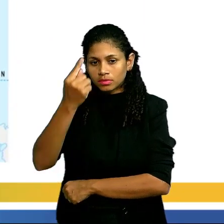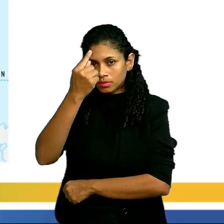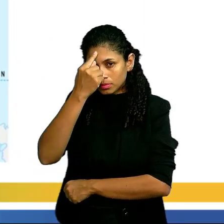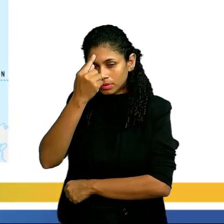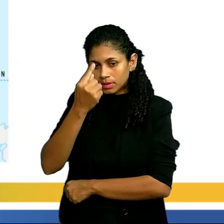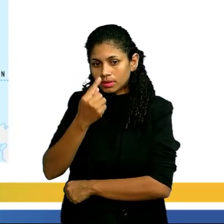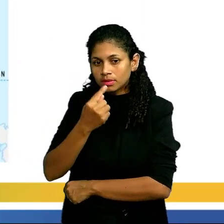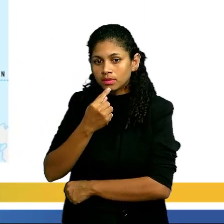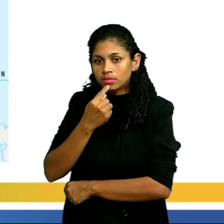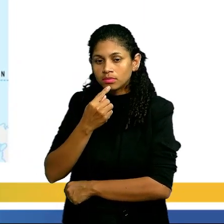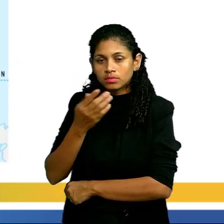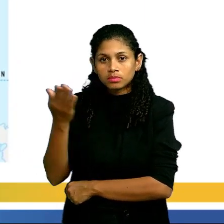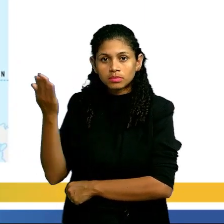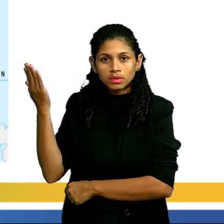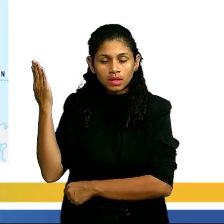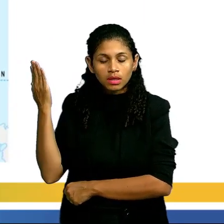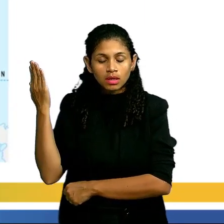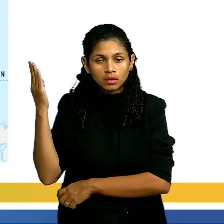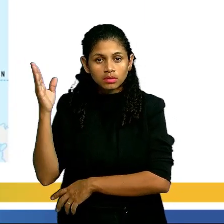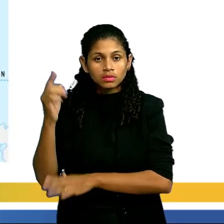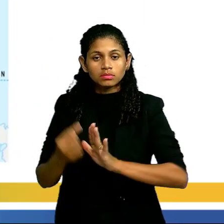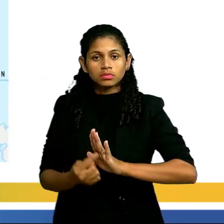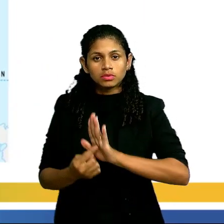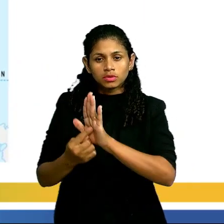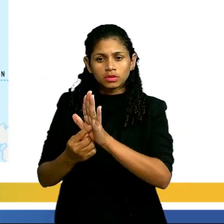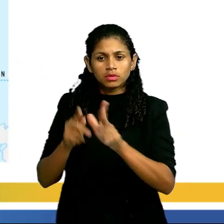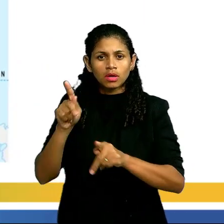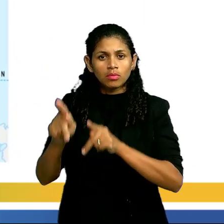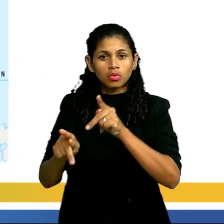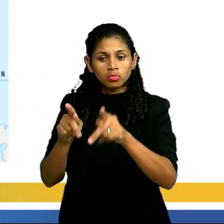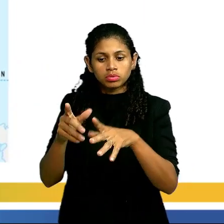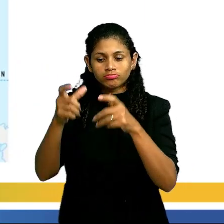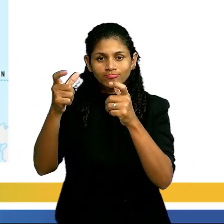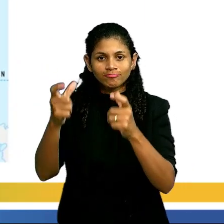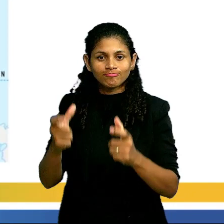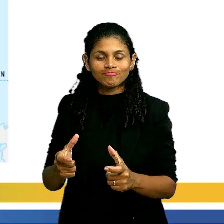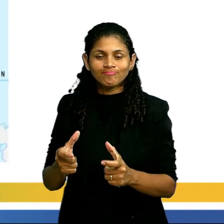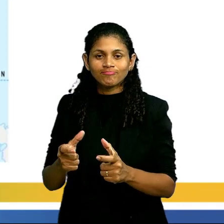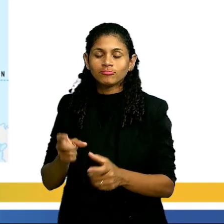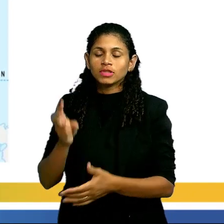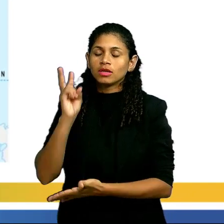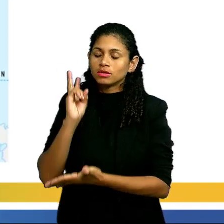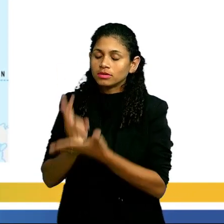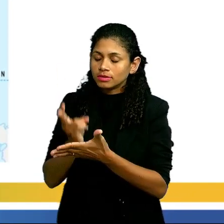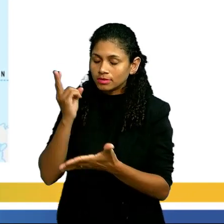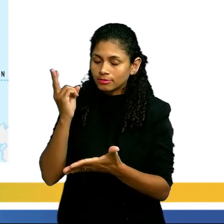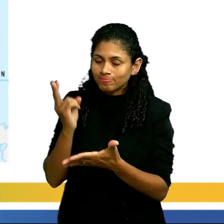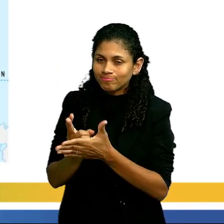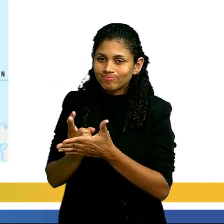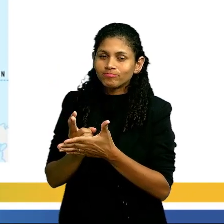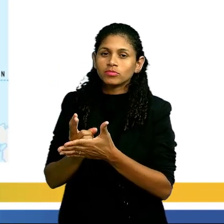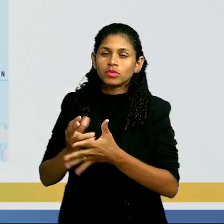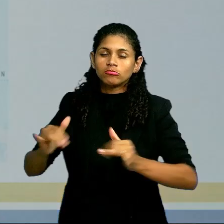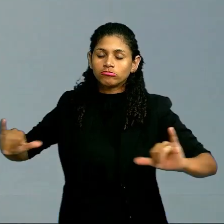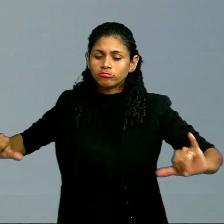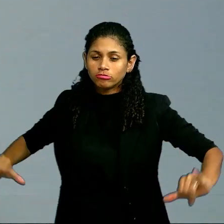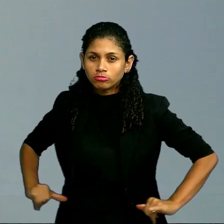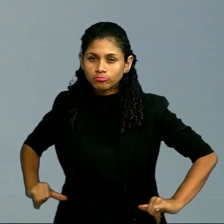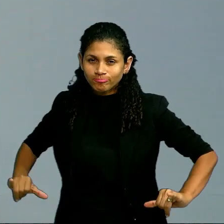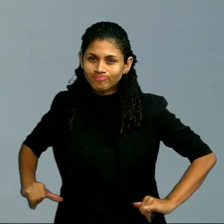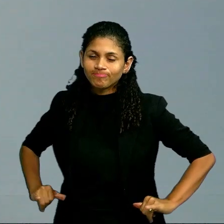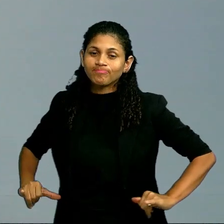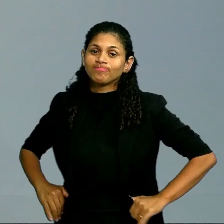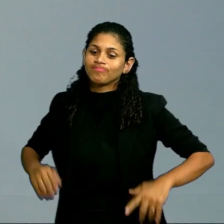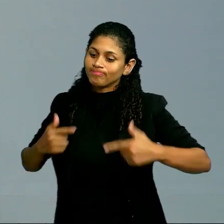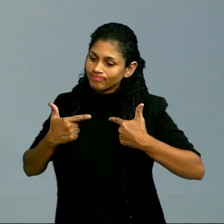episódio, mostrando que a população local sempre é a que mais sofre com esse tipo de conflito.